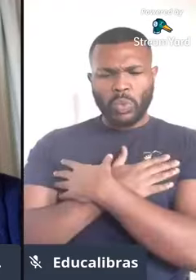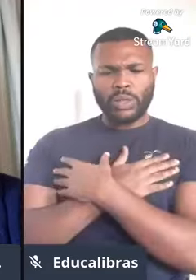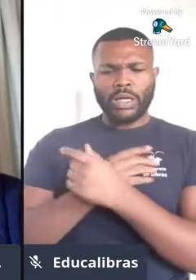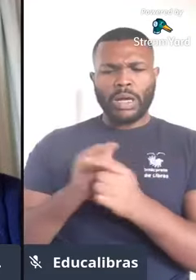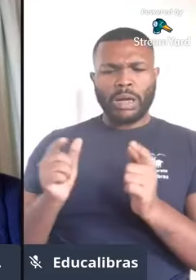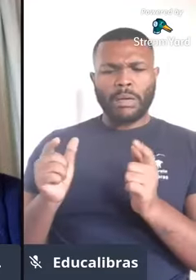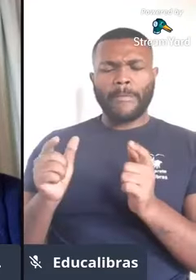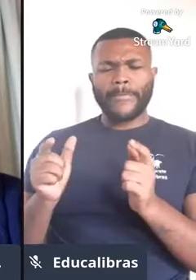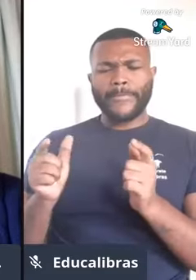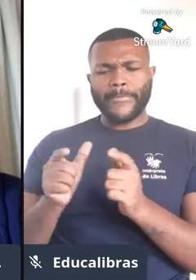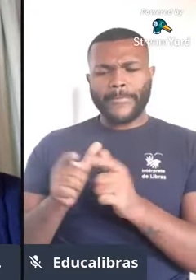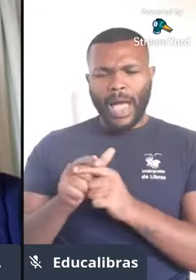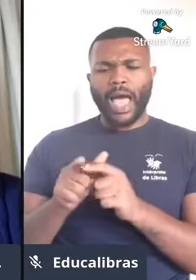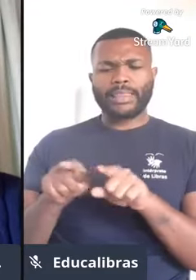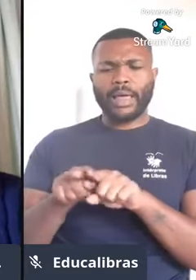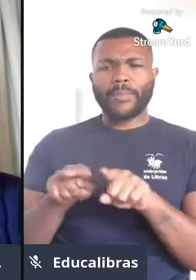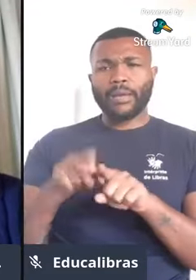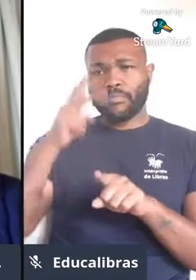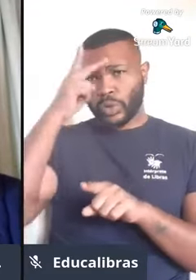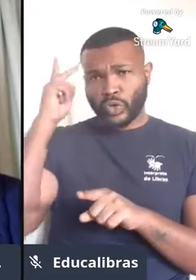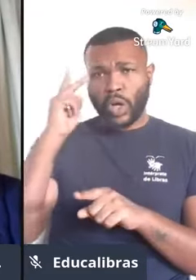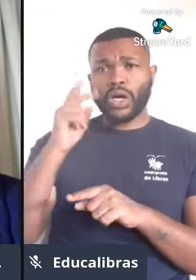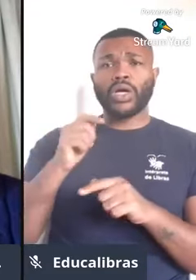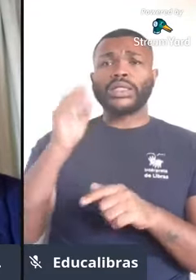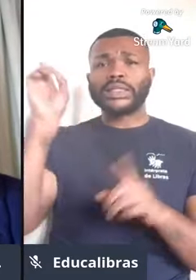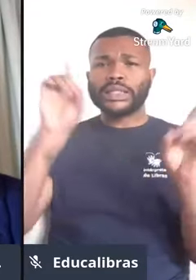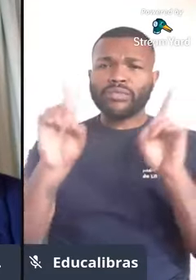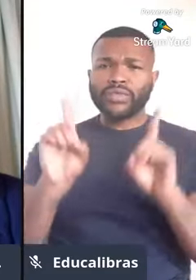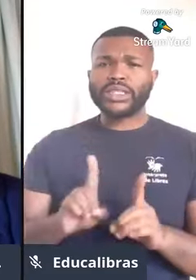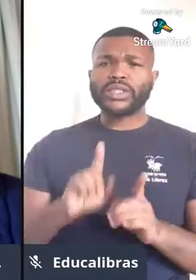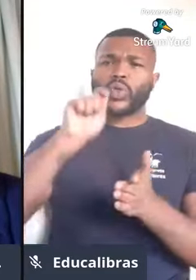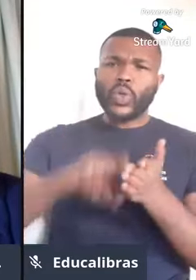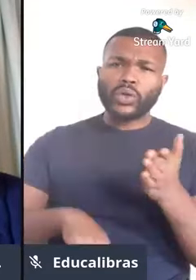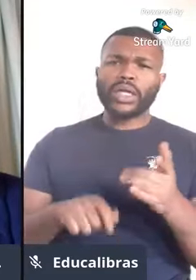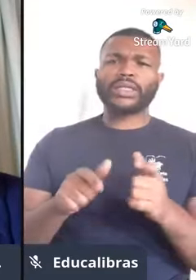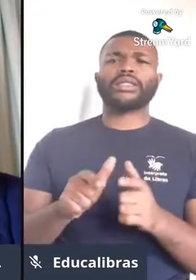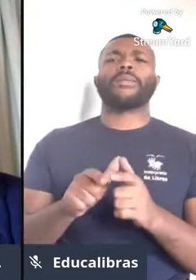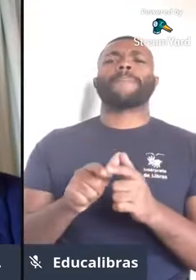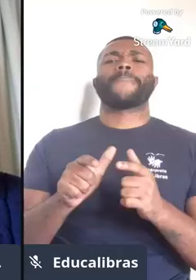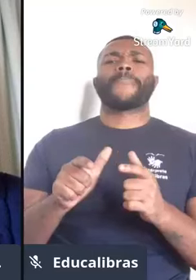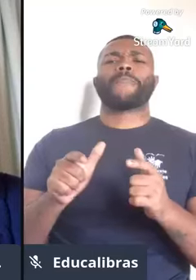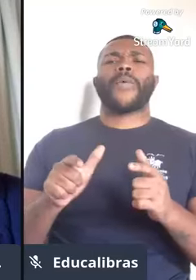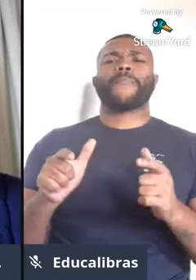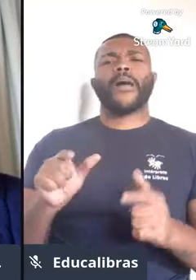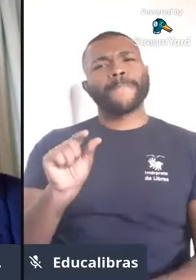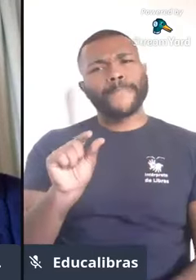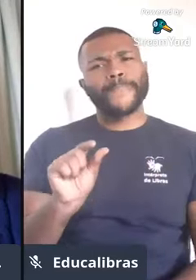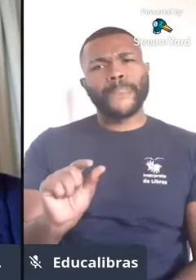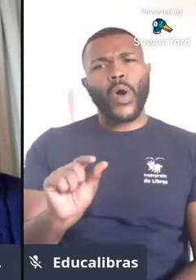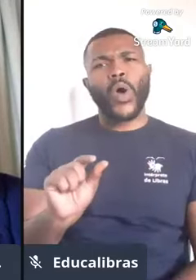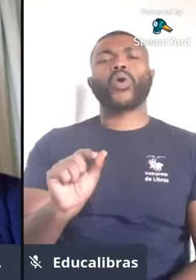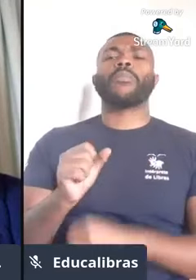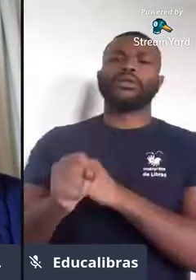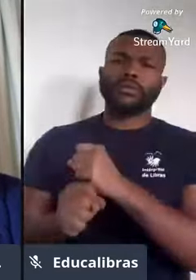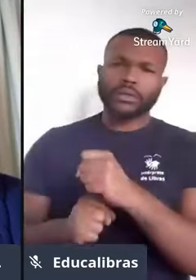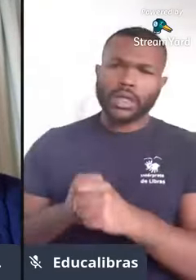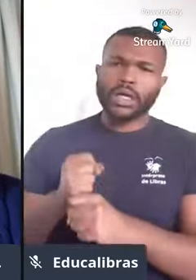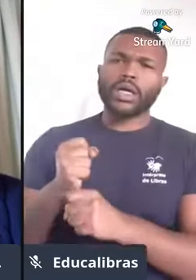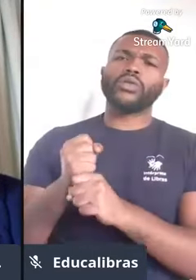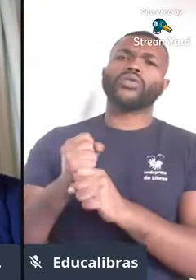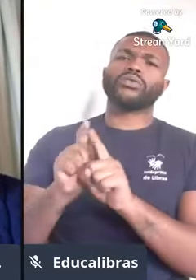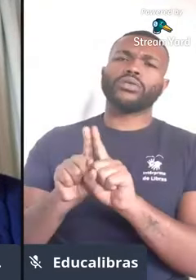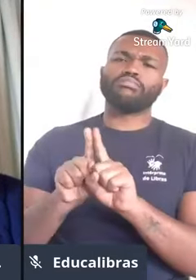deficiência contratadas aumentou, ainda que de maneira muitas vezes pequena, mas ano após ano, sem nenhuma exceção,